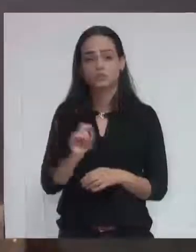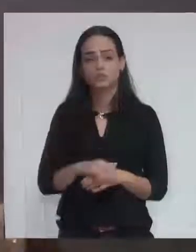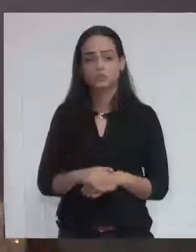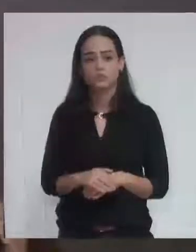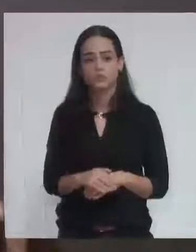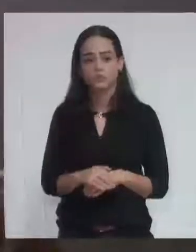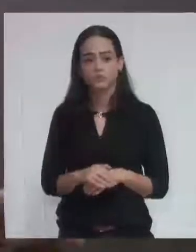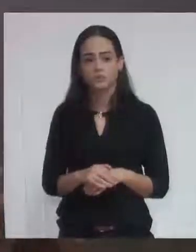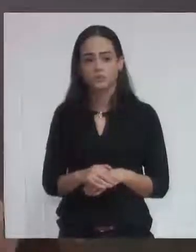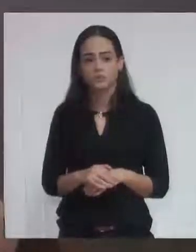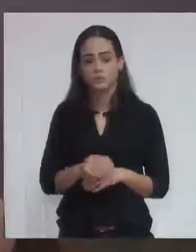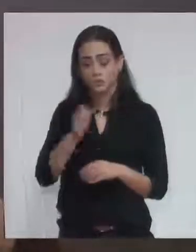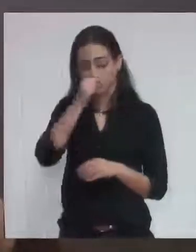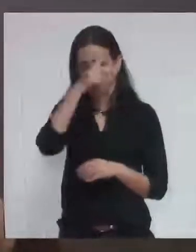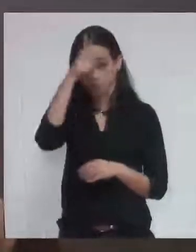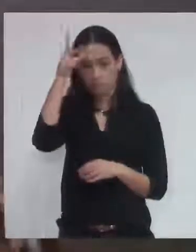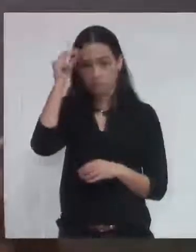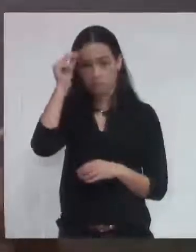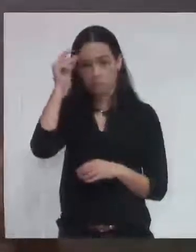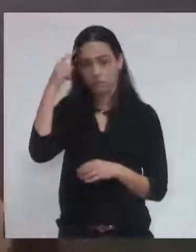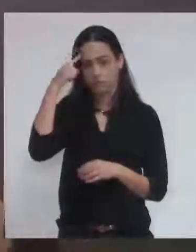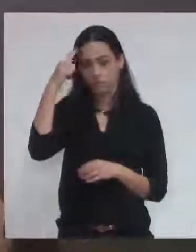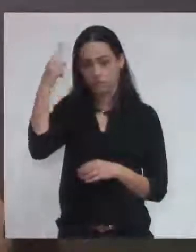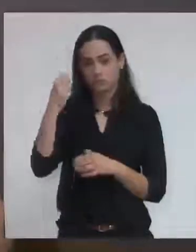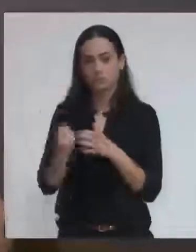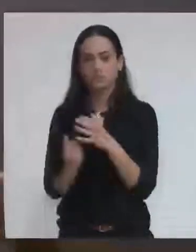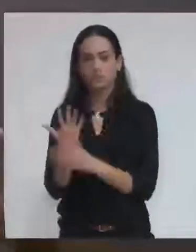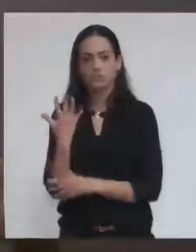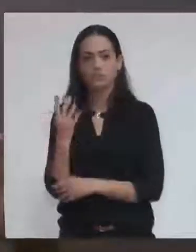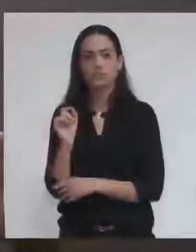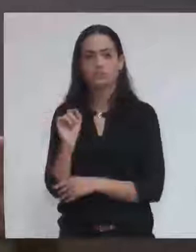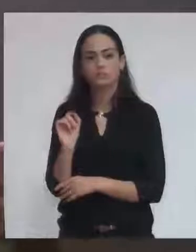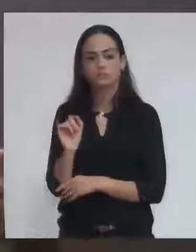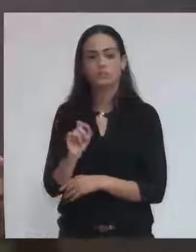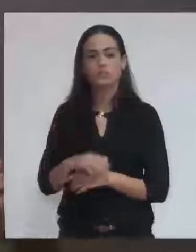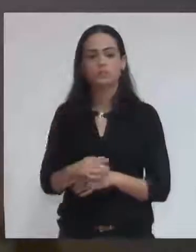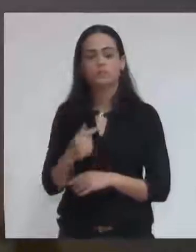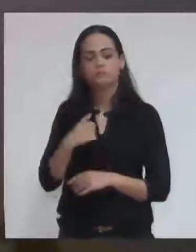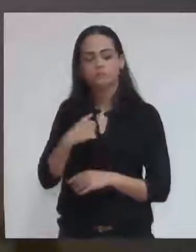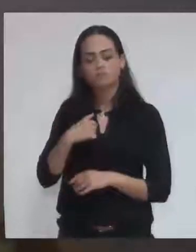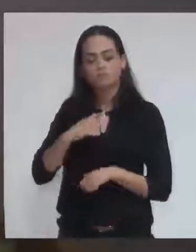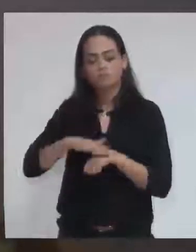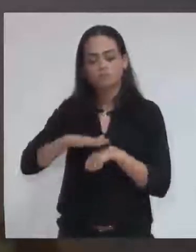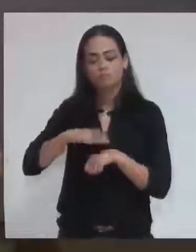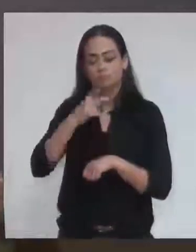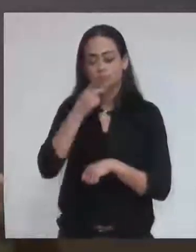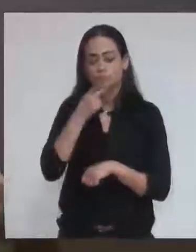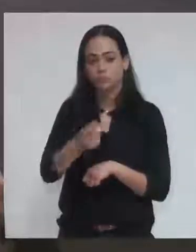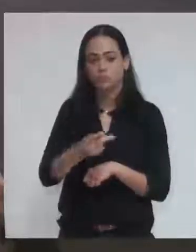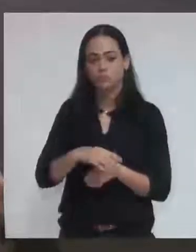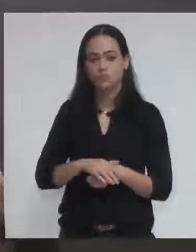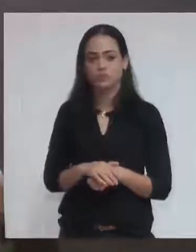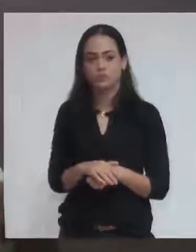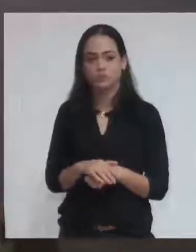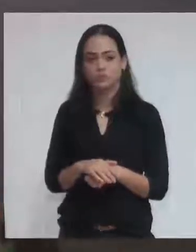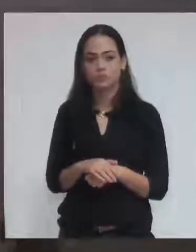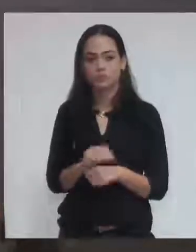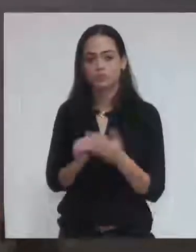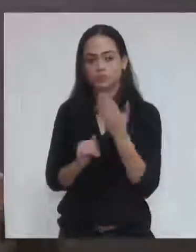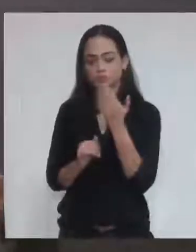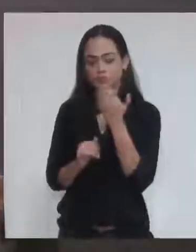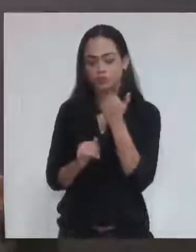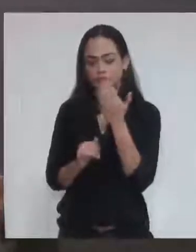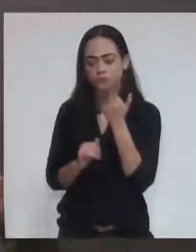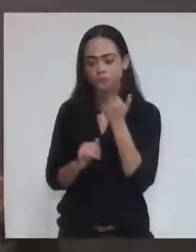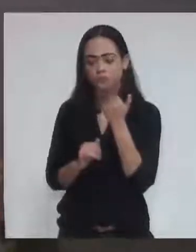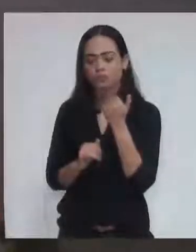decisão da prefeitura da gestão atual. Por quê? Coloquei o seguinte, autorizar a suspensão do vale alimentação dos